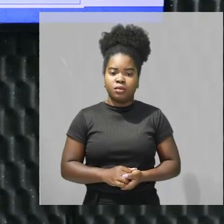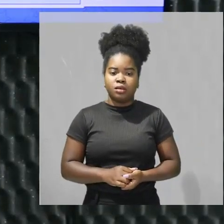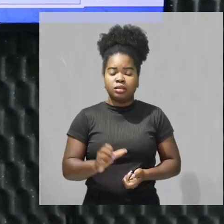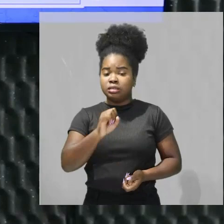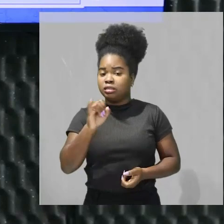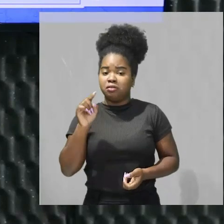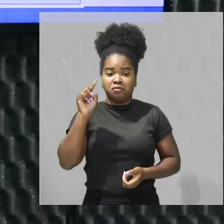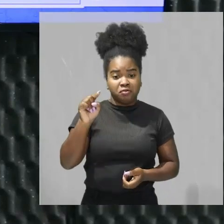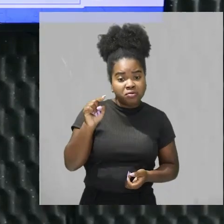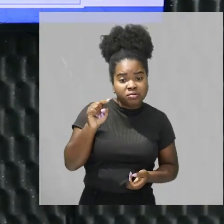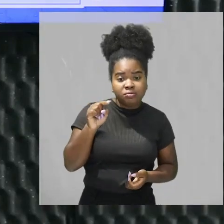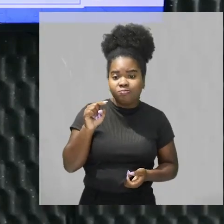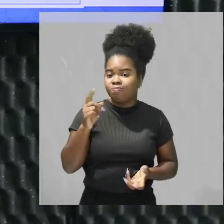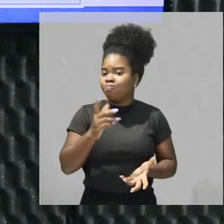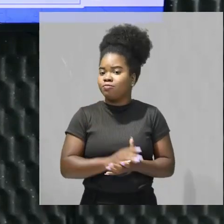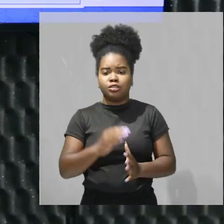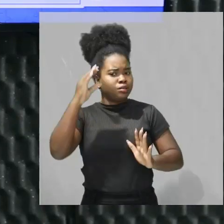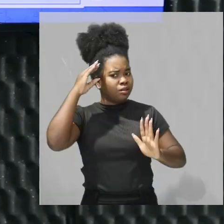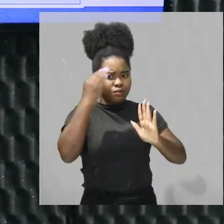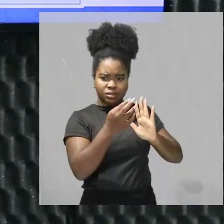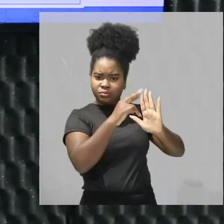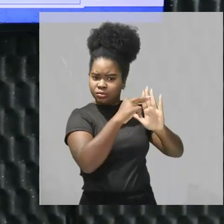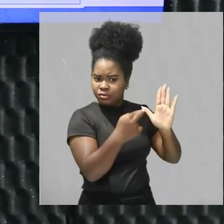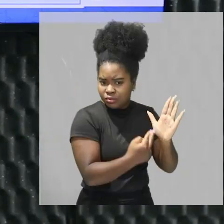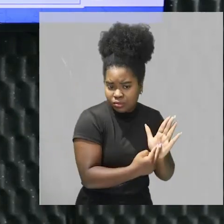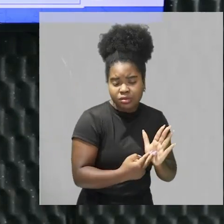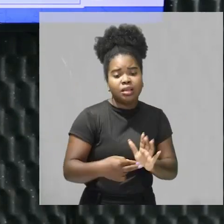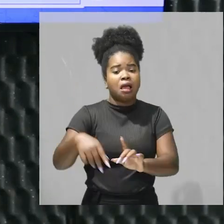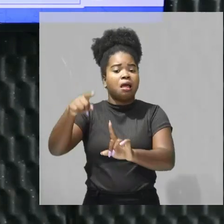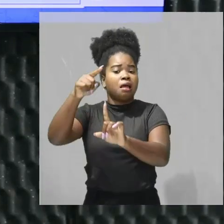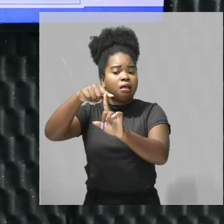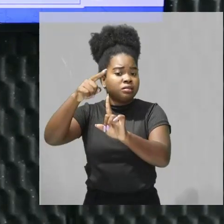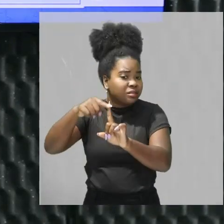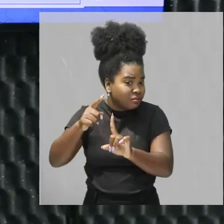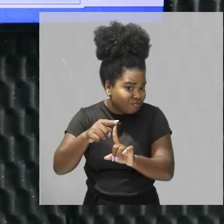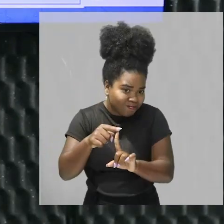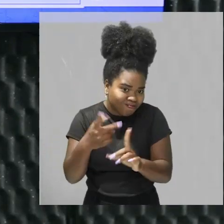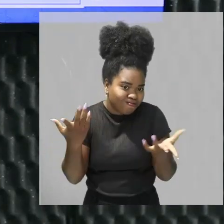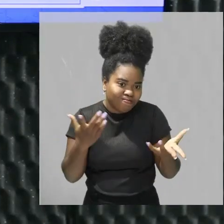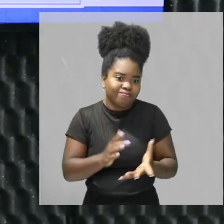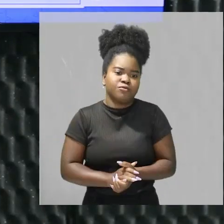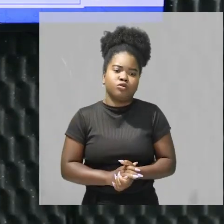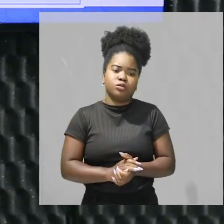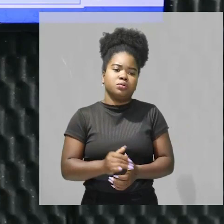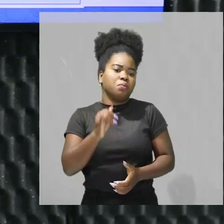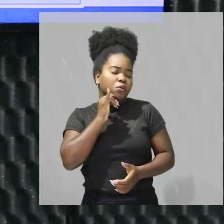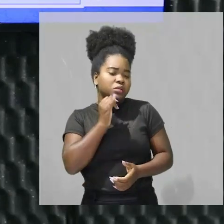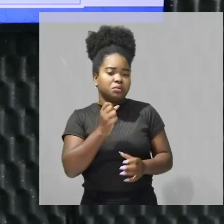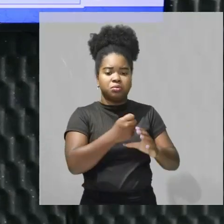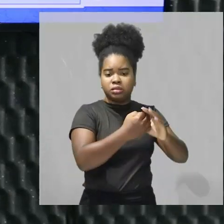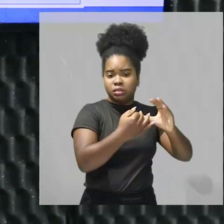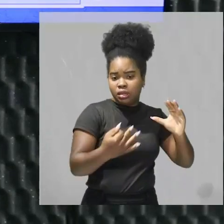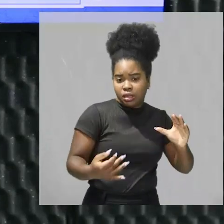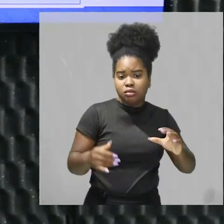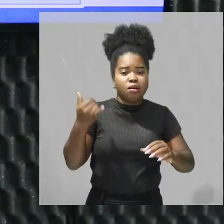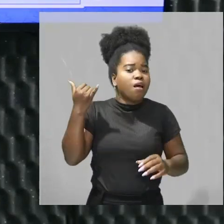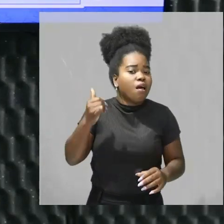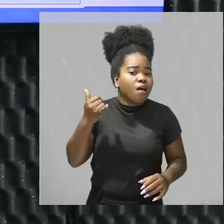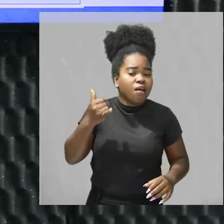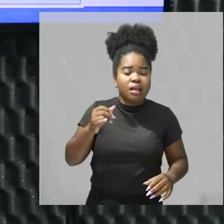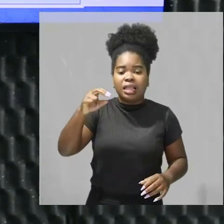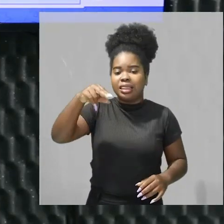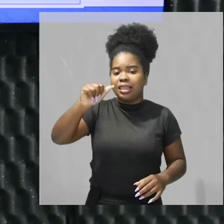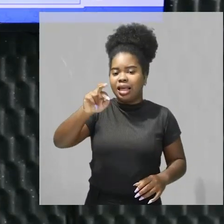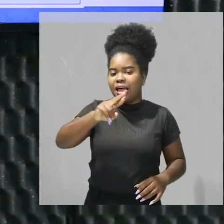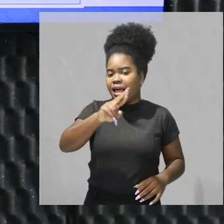dessa tipologia, você resolve escrever utilizando as características de uma narração, utilizando as características